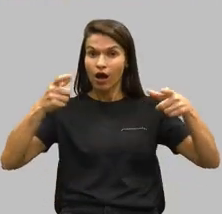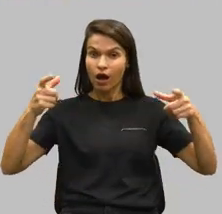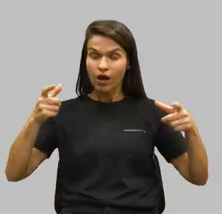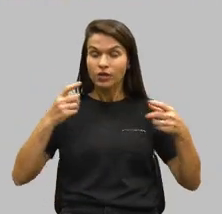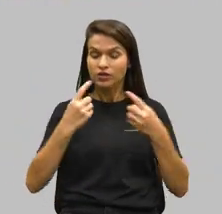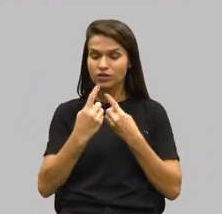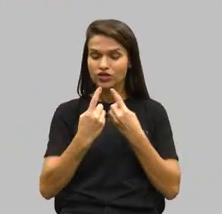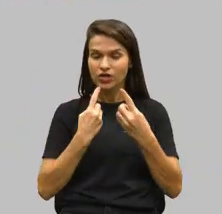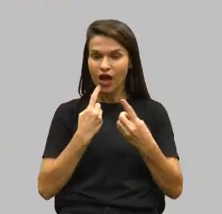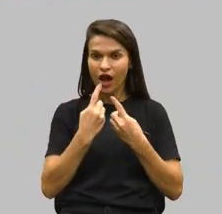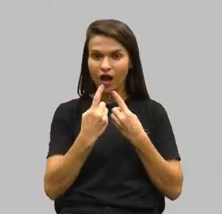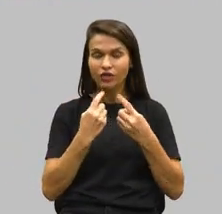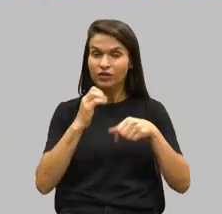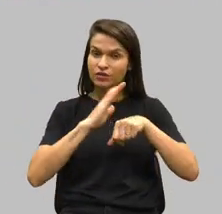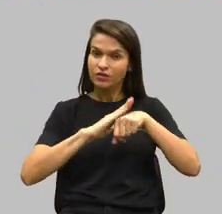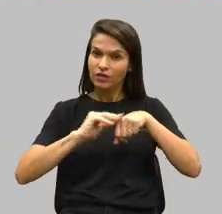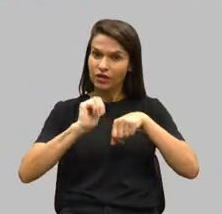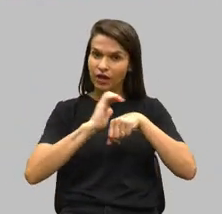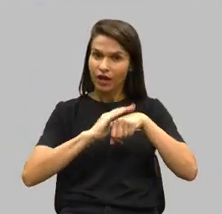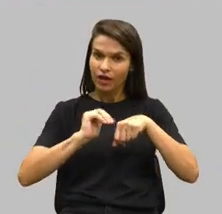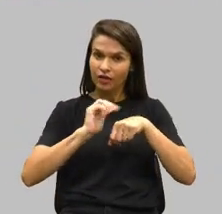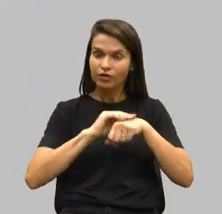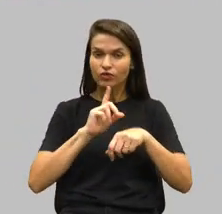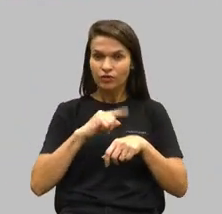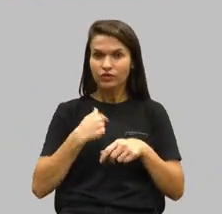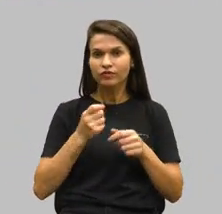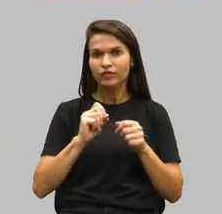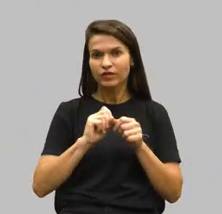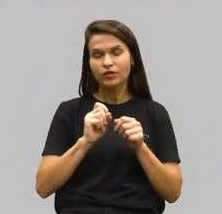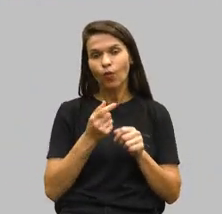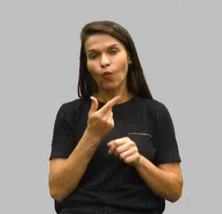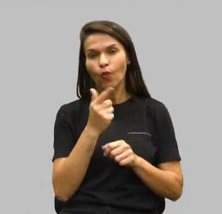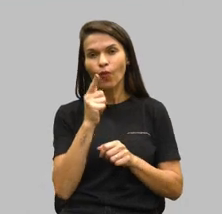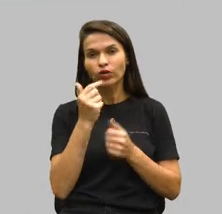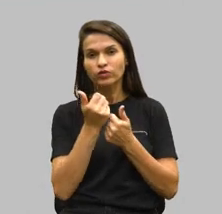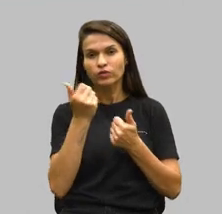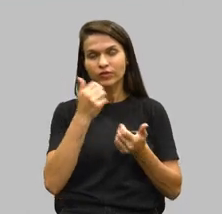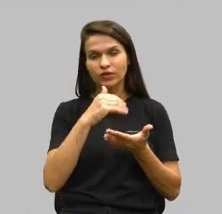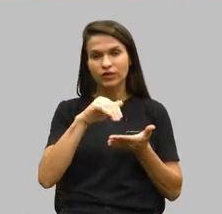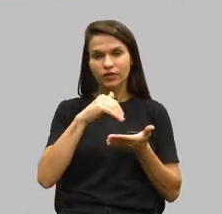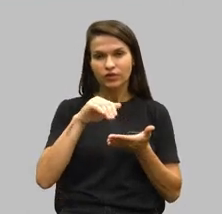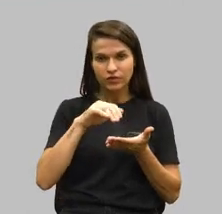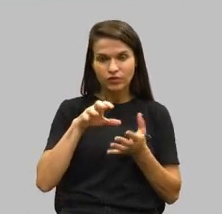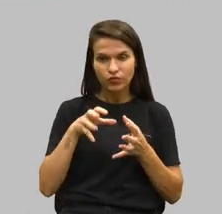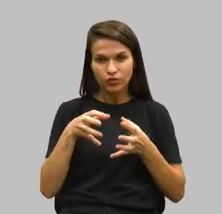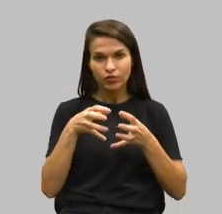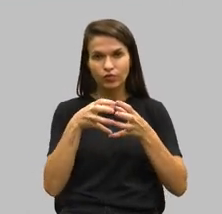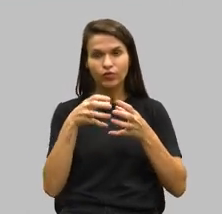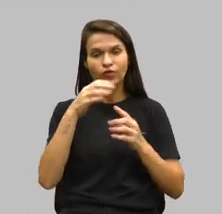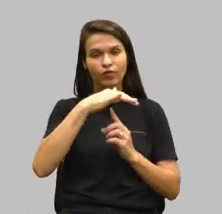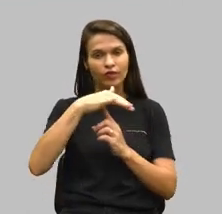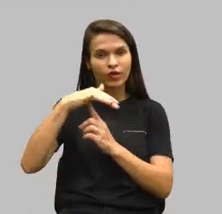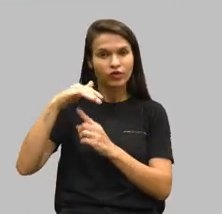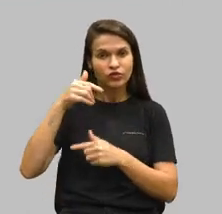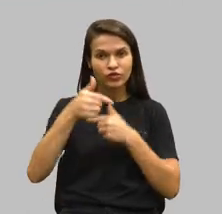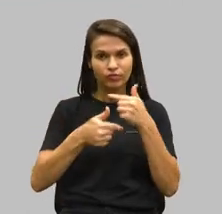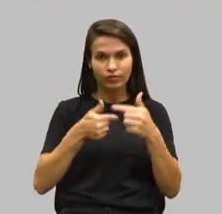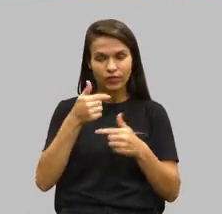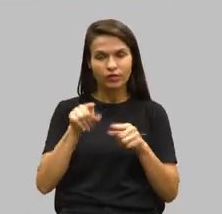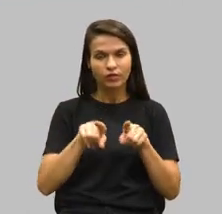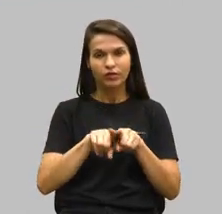diálogo e esse carinho e nós estamos fazendo isso com outras das subsecretarias Integradas nos Feres de emprego também